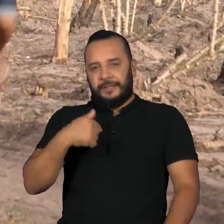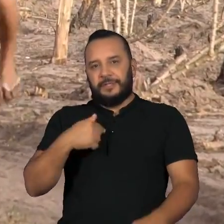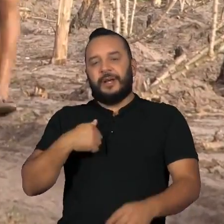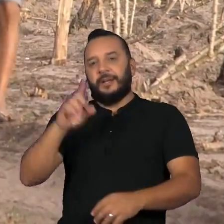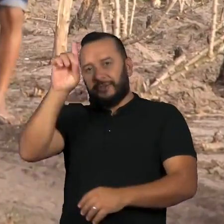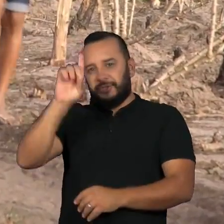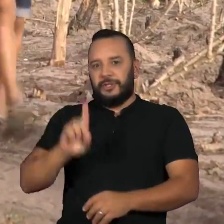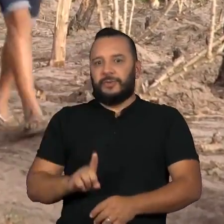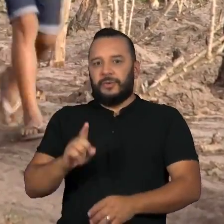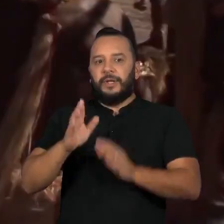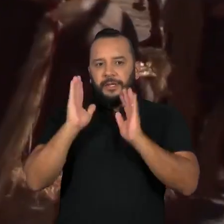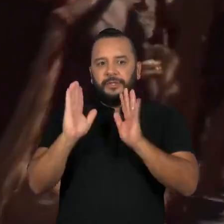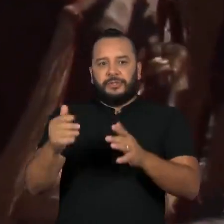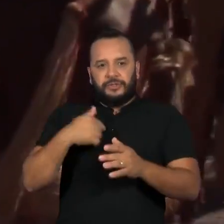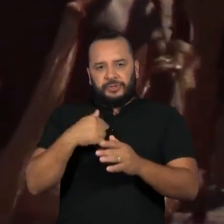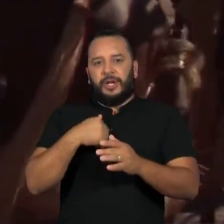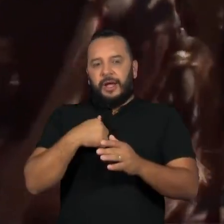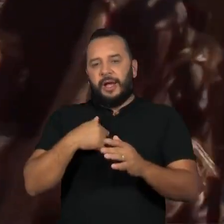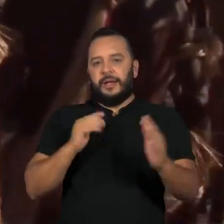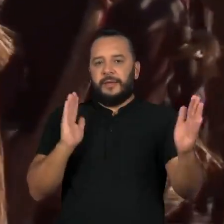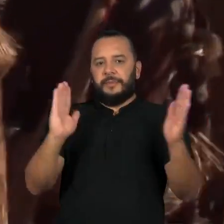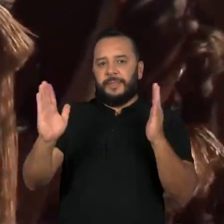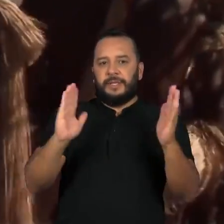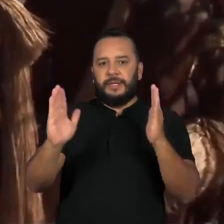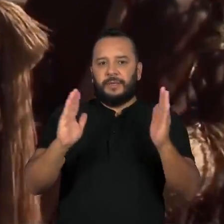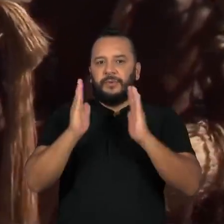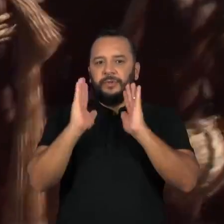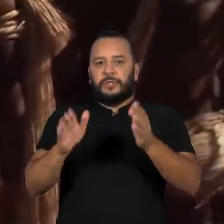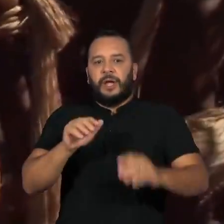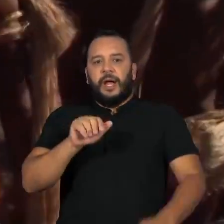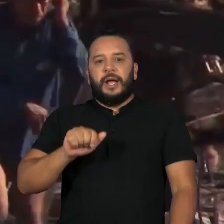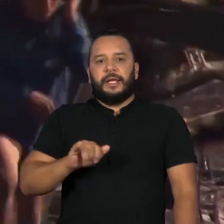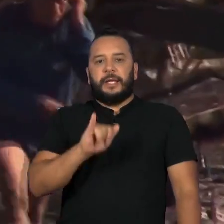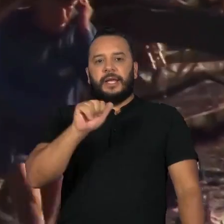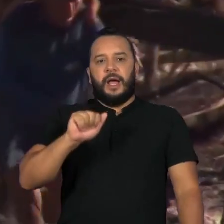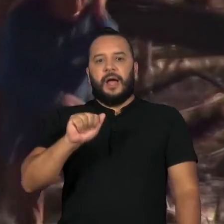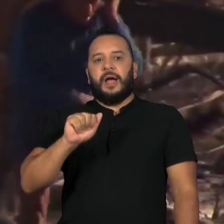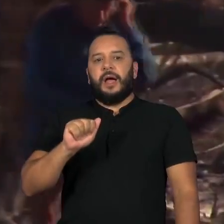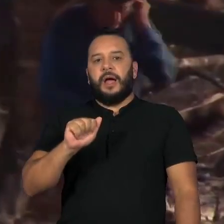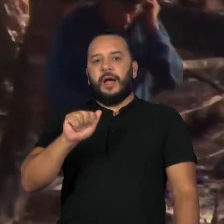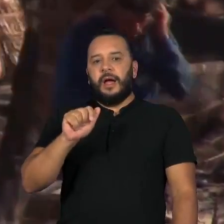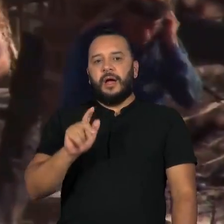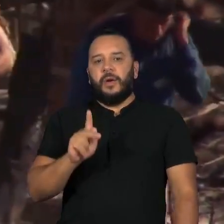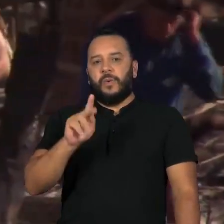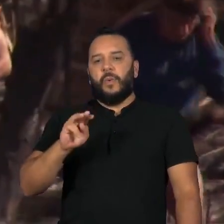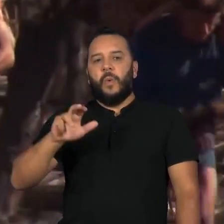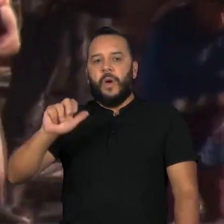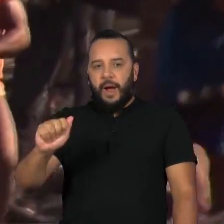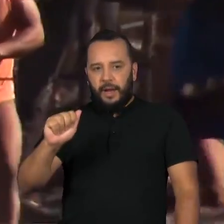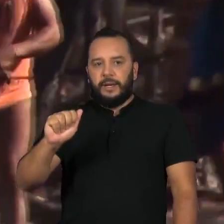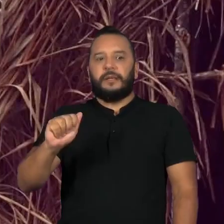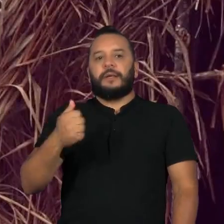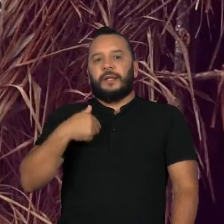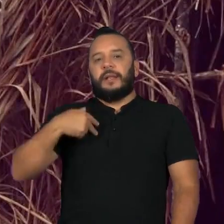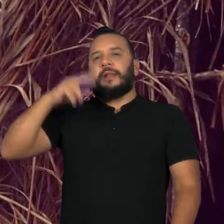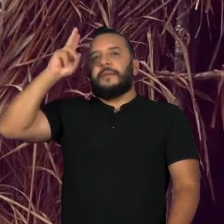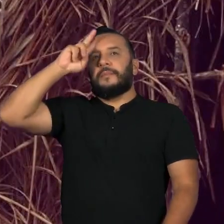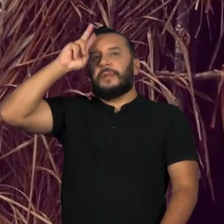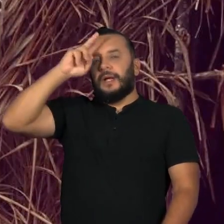de Lareocotô. E a Okua, Imagem e Memória, foi realizado em parceria com o pai,